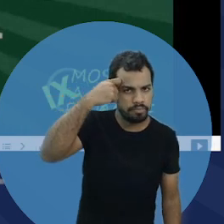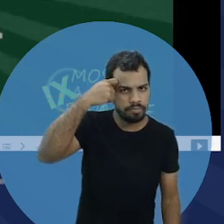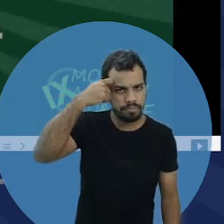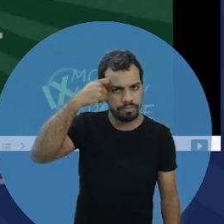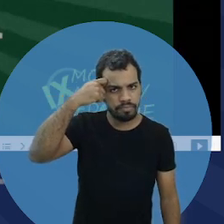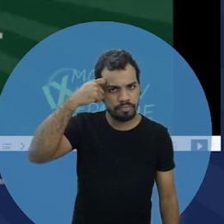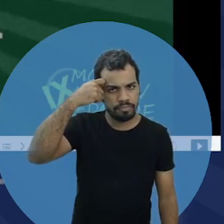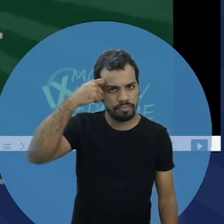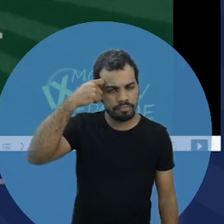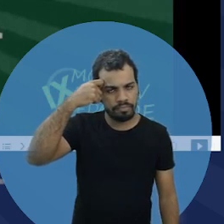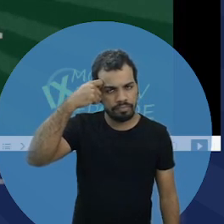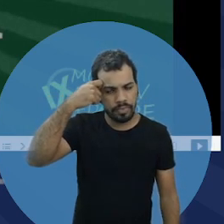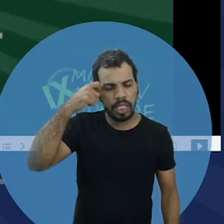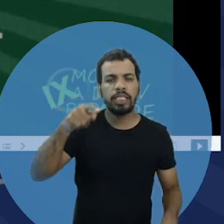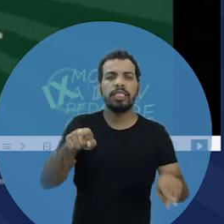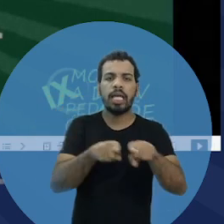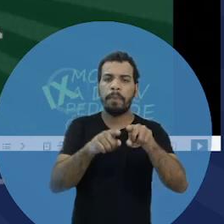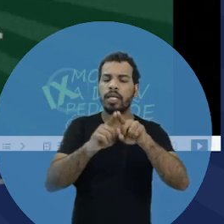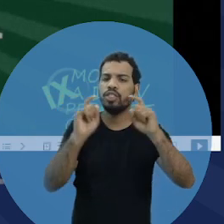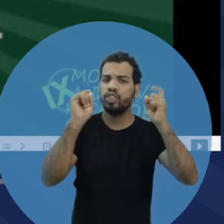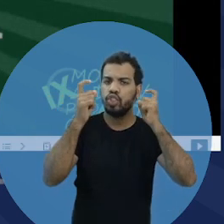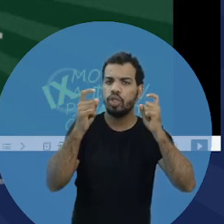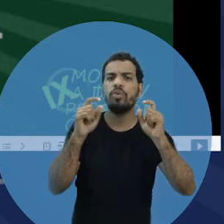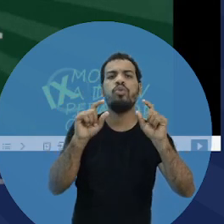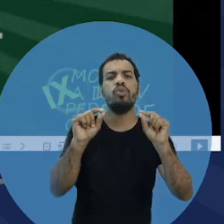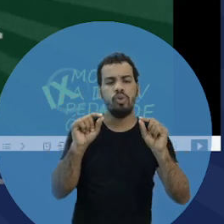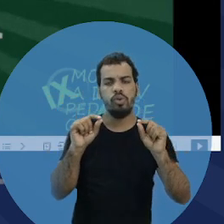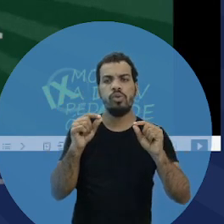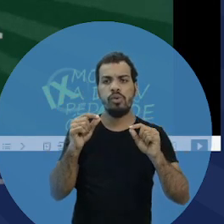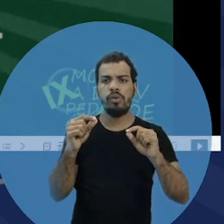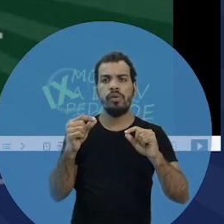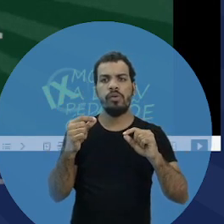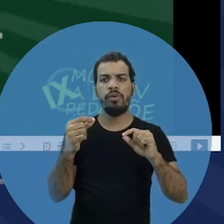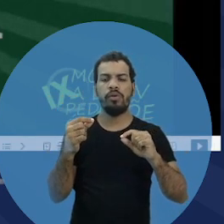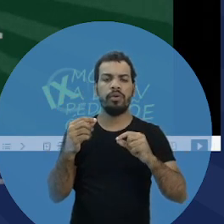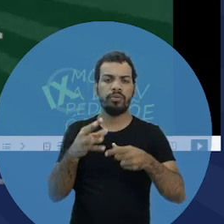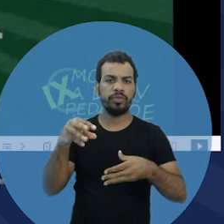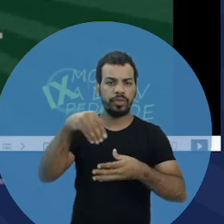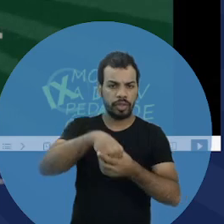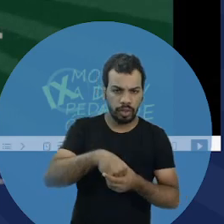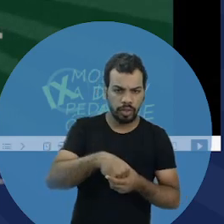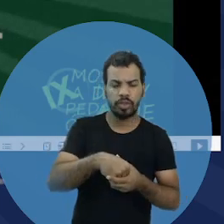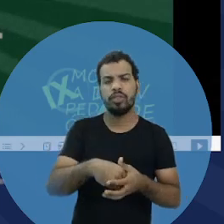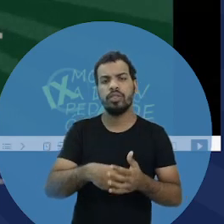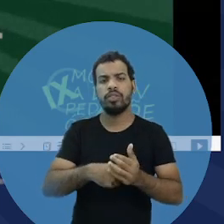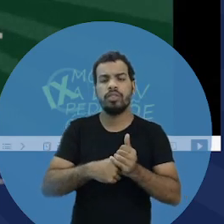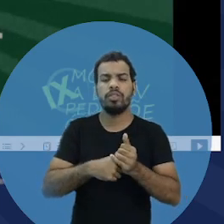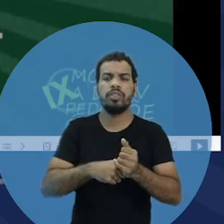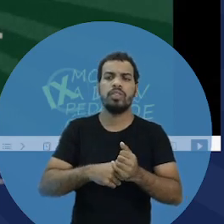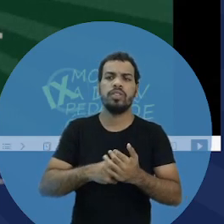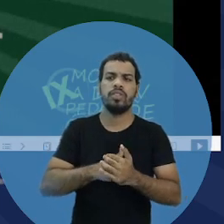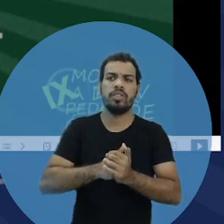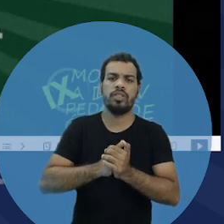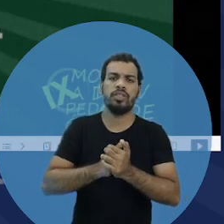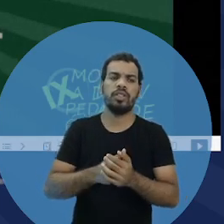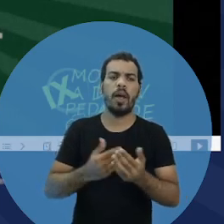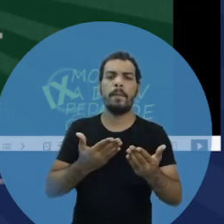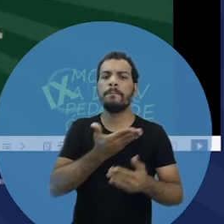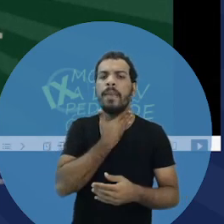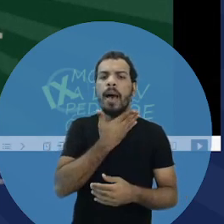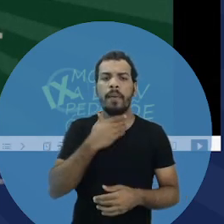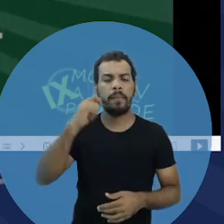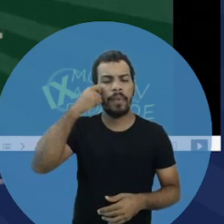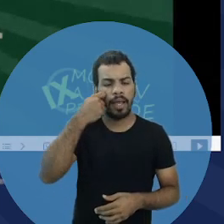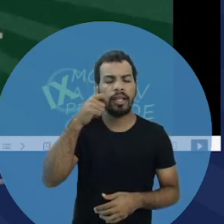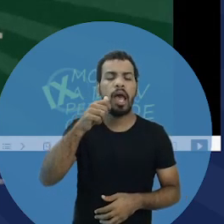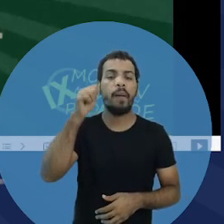a trazer para dentro do NEG e também para o Papo de Pretas, essas mulheres